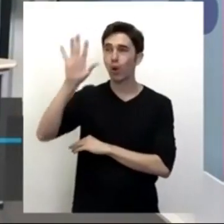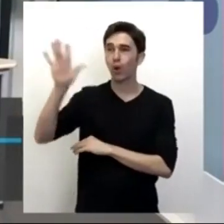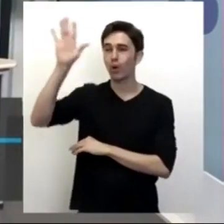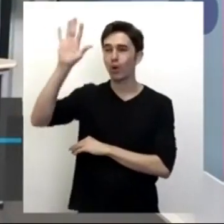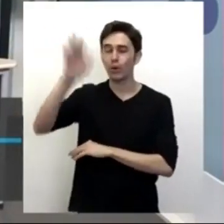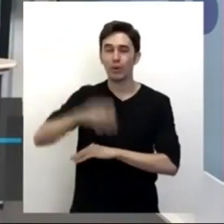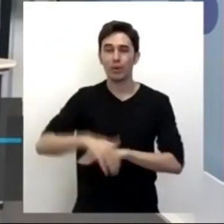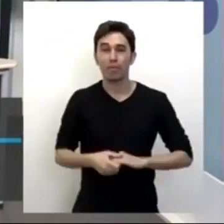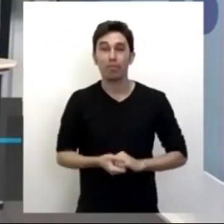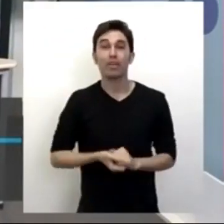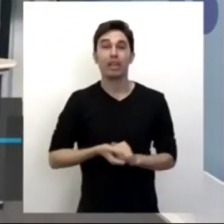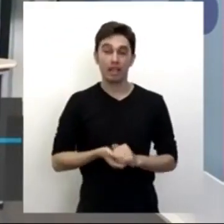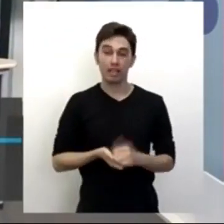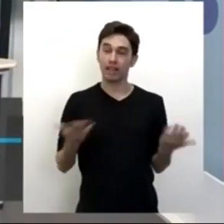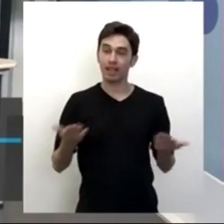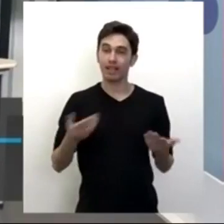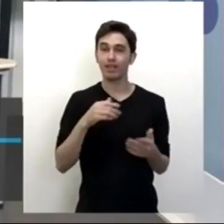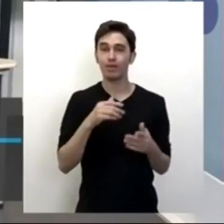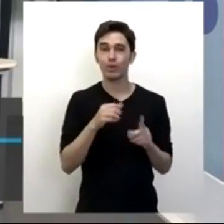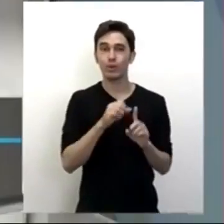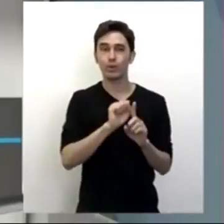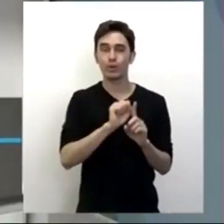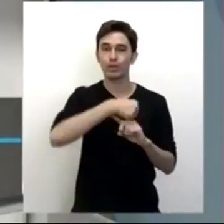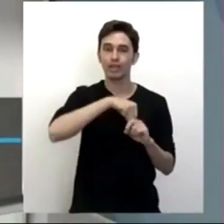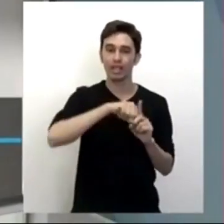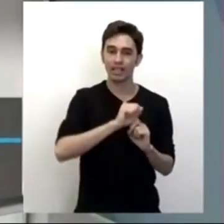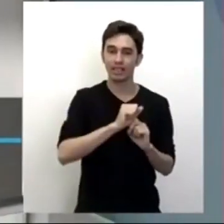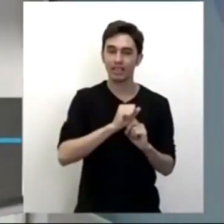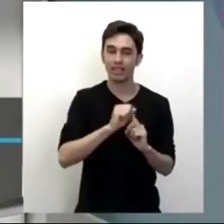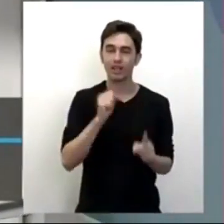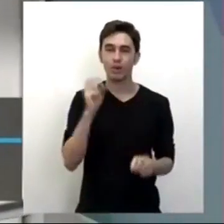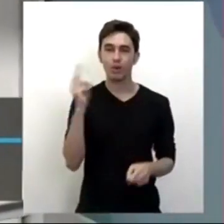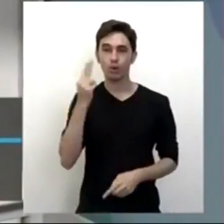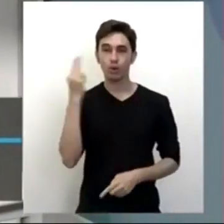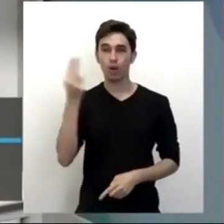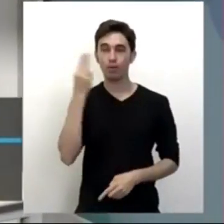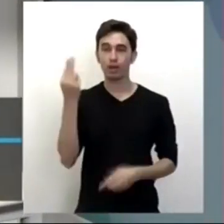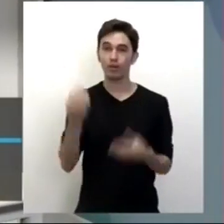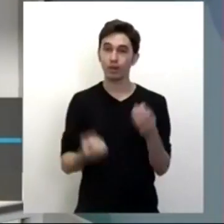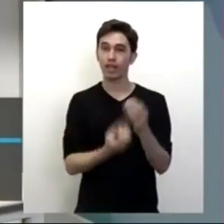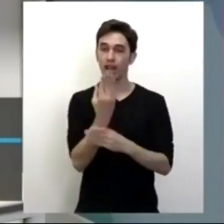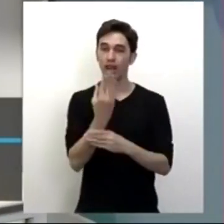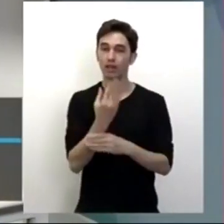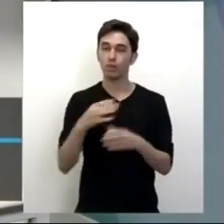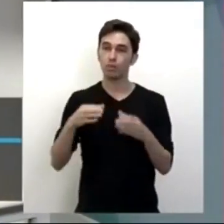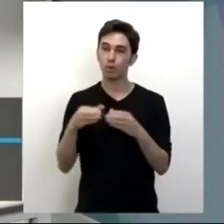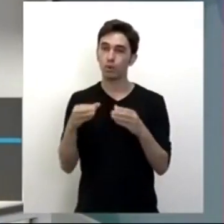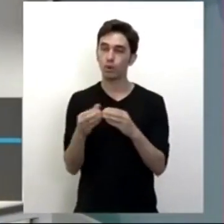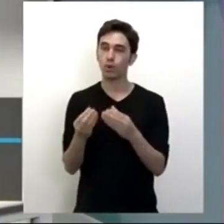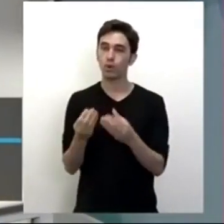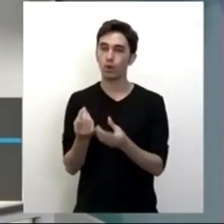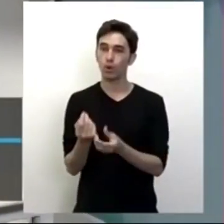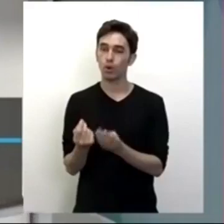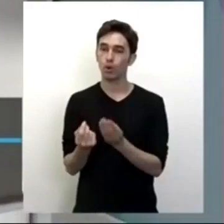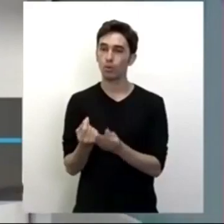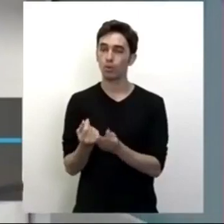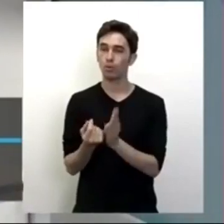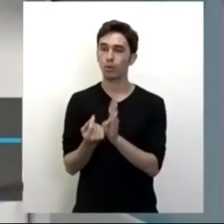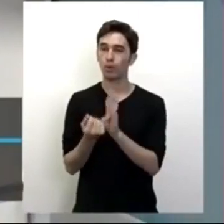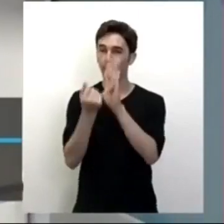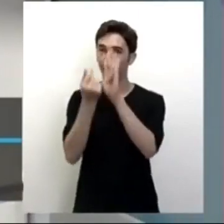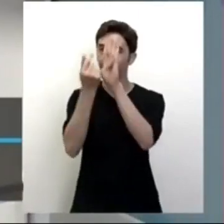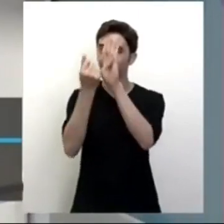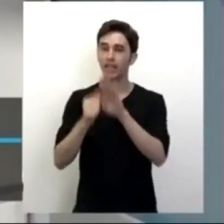esse socialismo utópico ele foi pensado por burgueses. Então, ele tinha ali uma pretensão de produção de um mundo mais